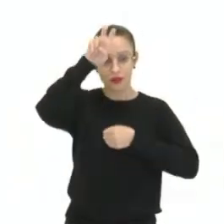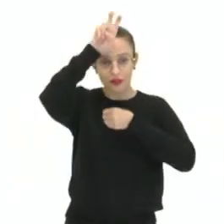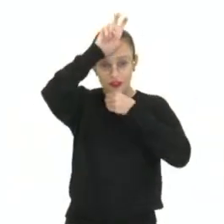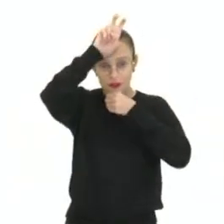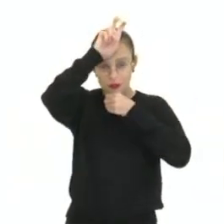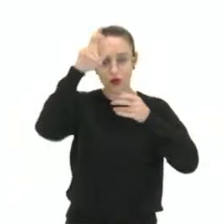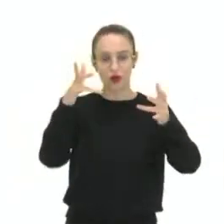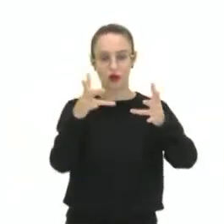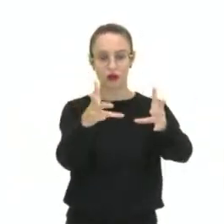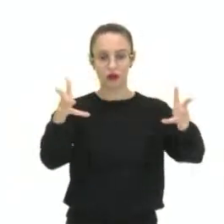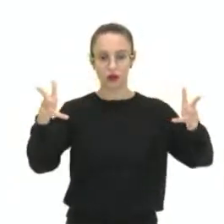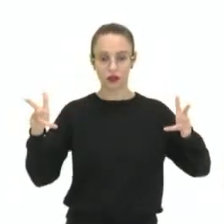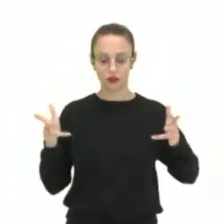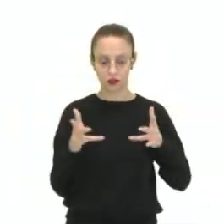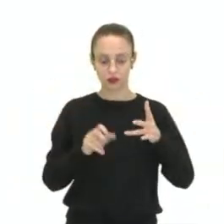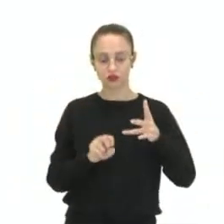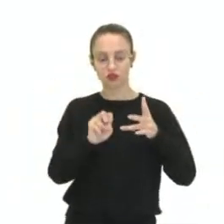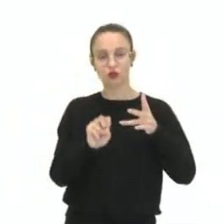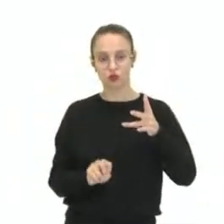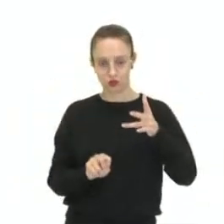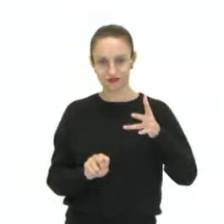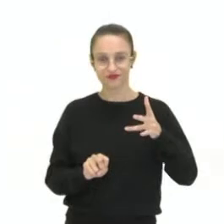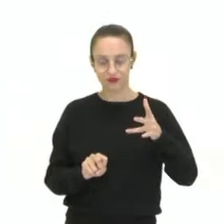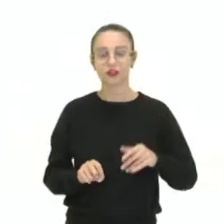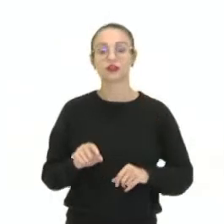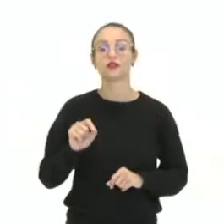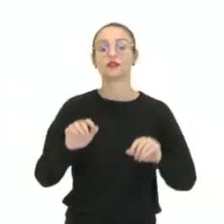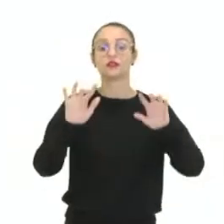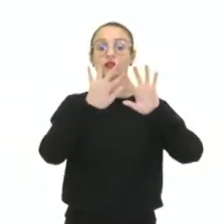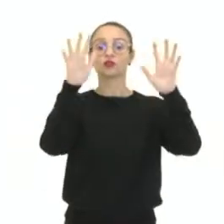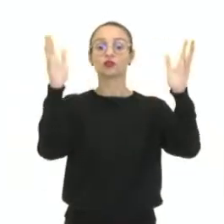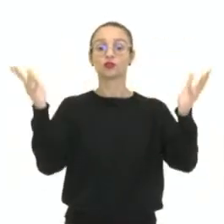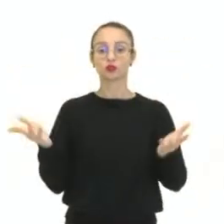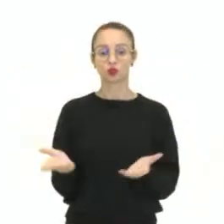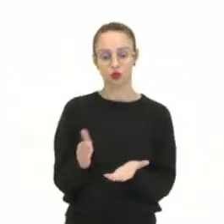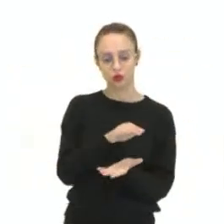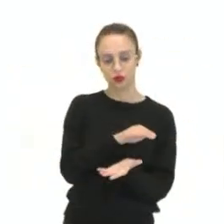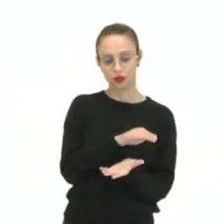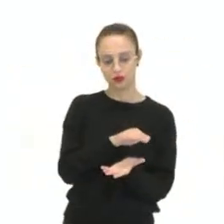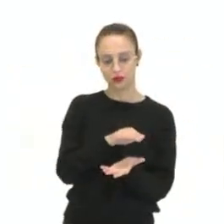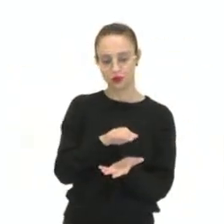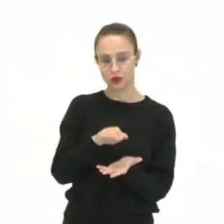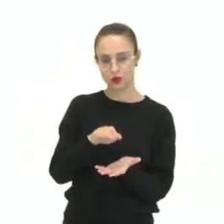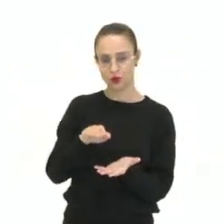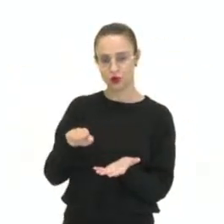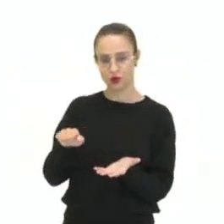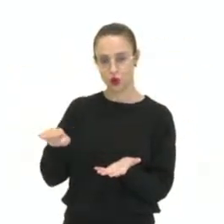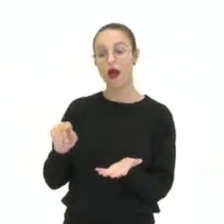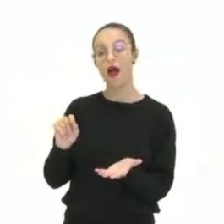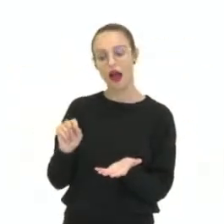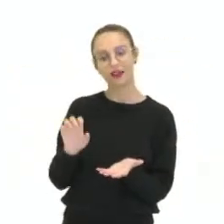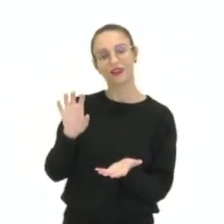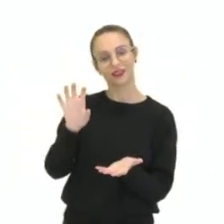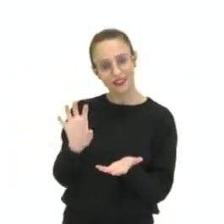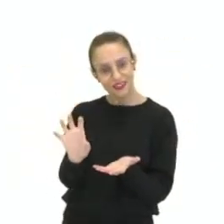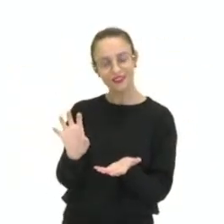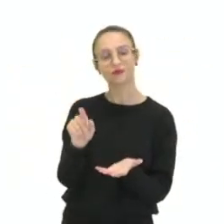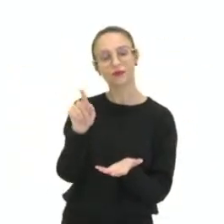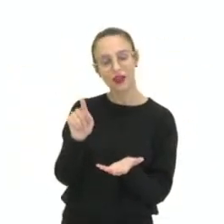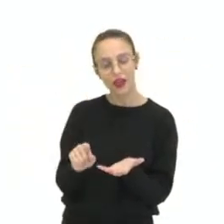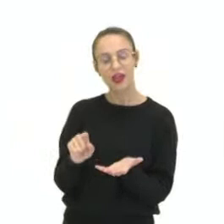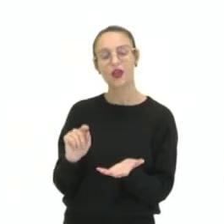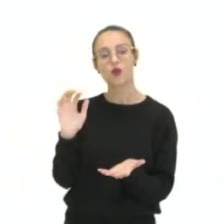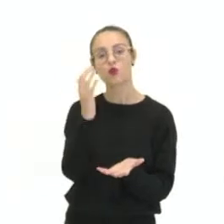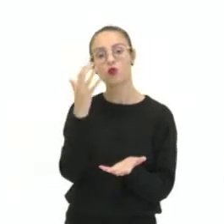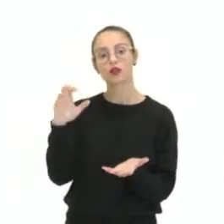sul do Trópico de Capricórnio. A zona temperada do sul é justamente onde está o clima subtropical, né?